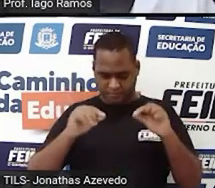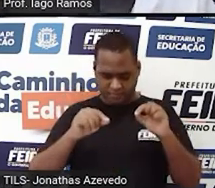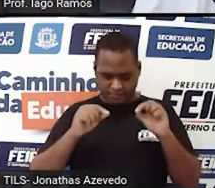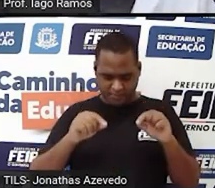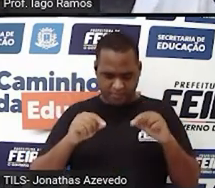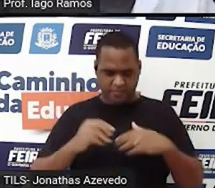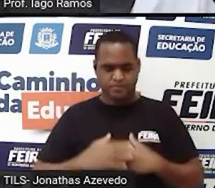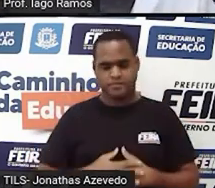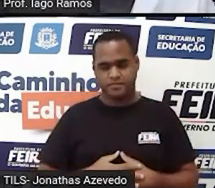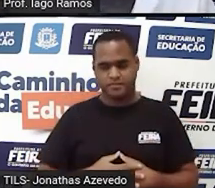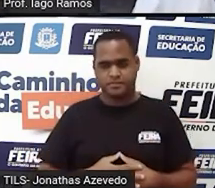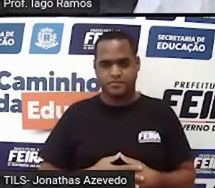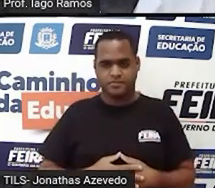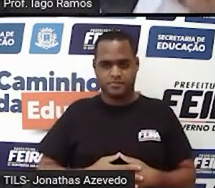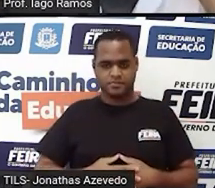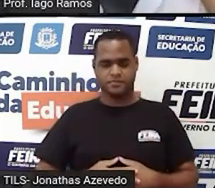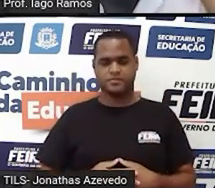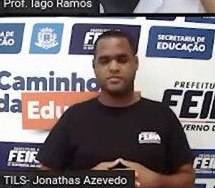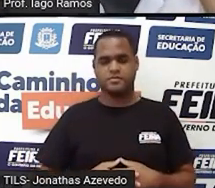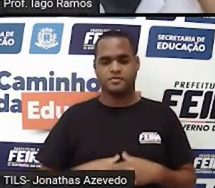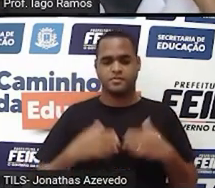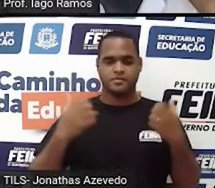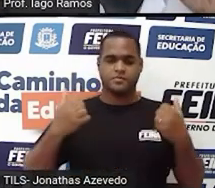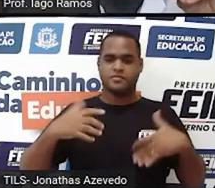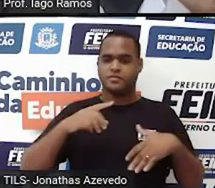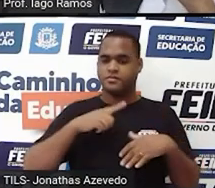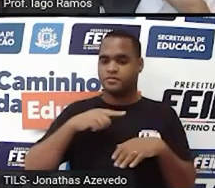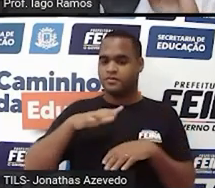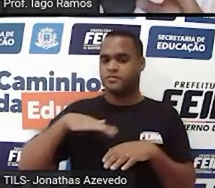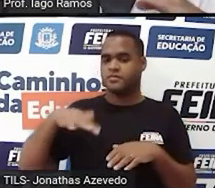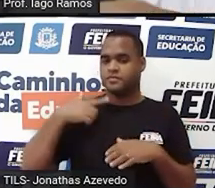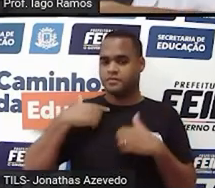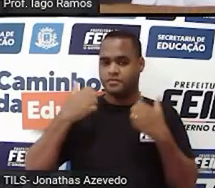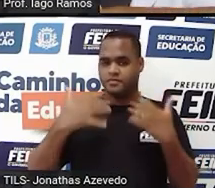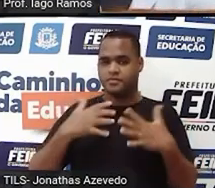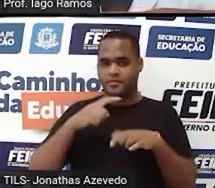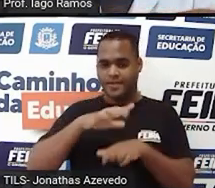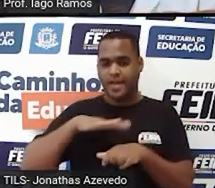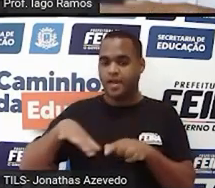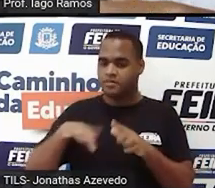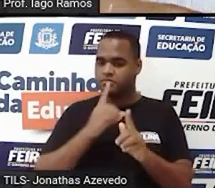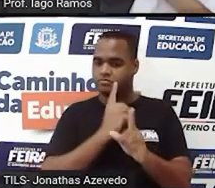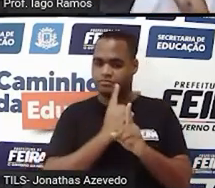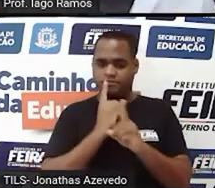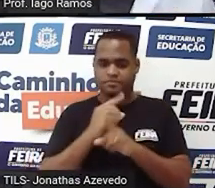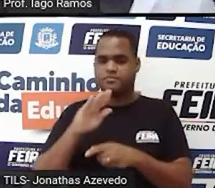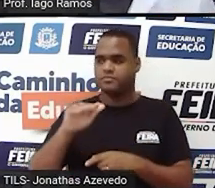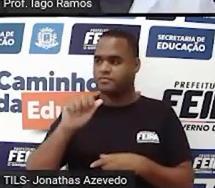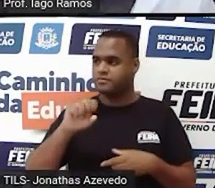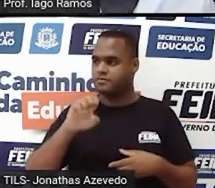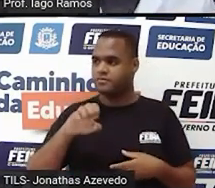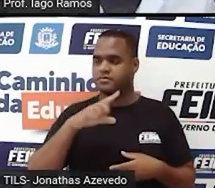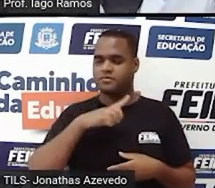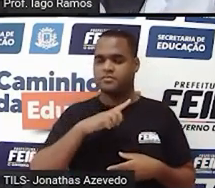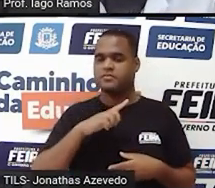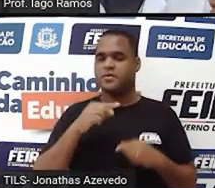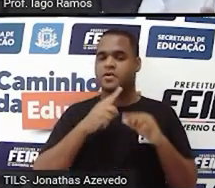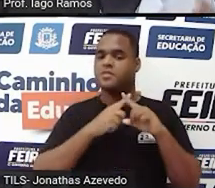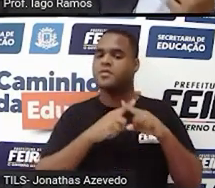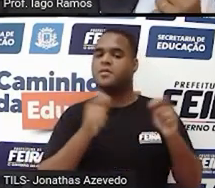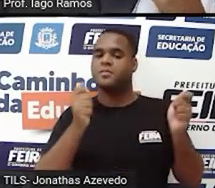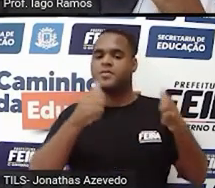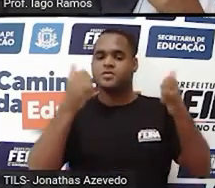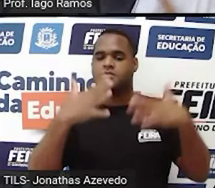gente faz assim ó a gente vai pegar aquela área que a gente já encontrou da base e Vai